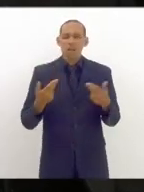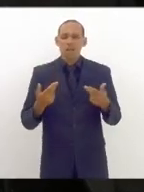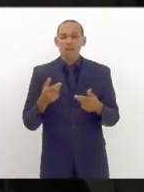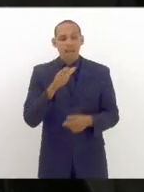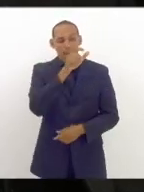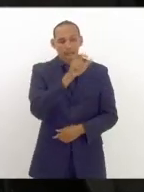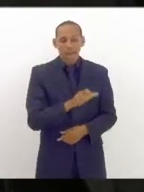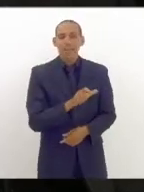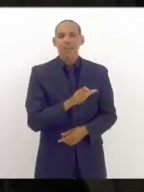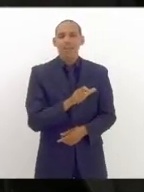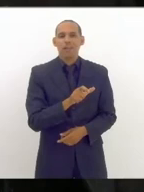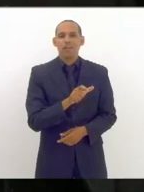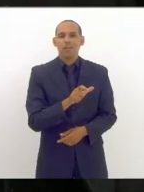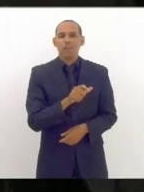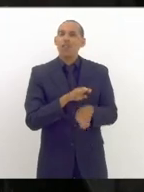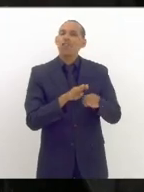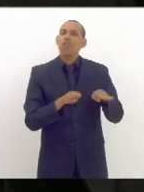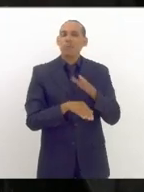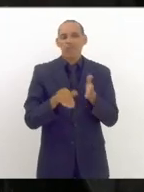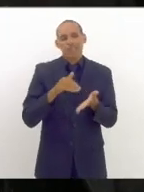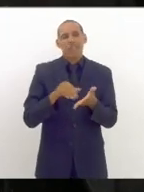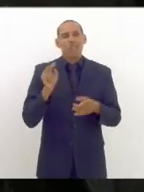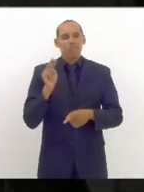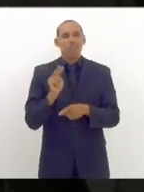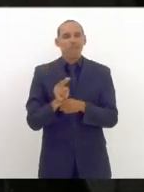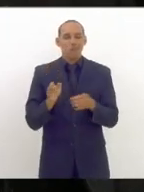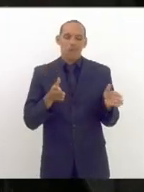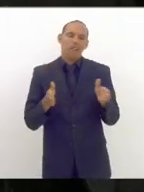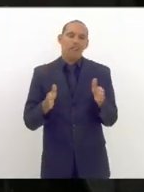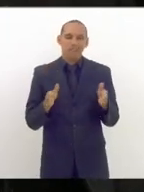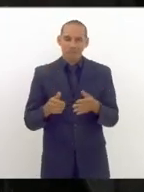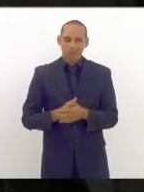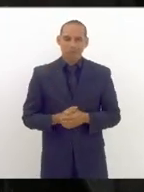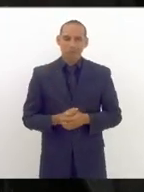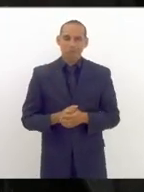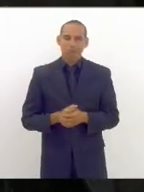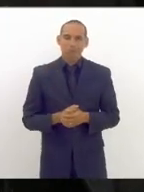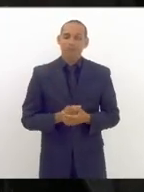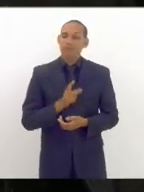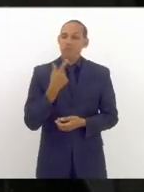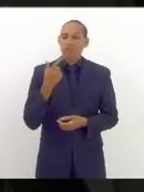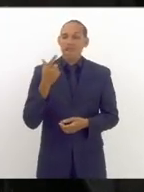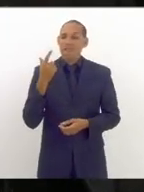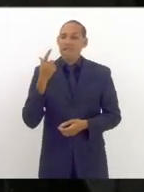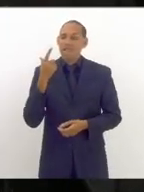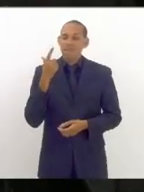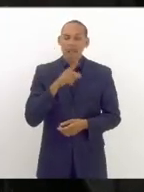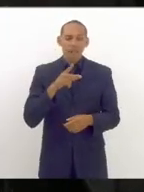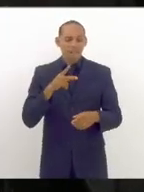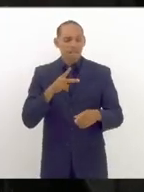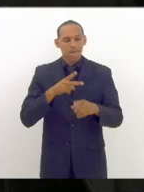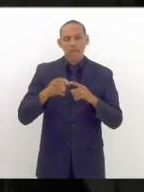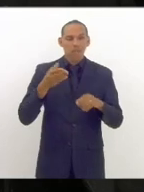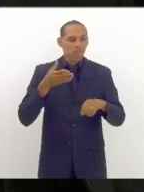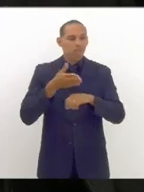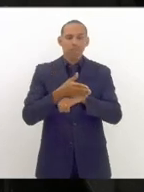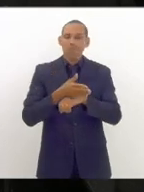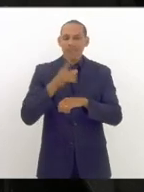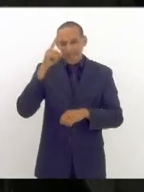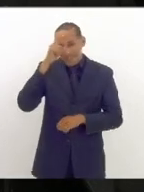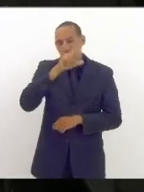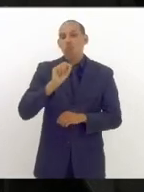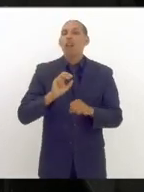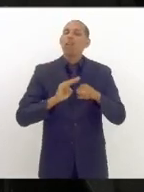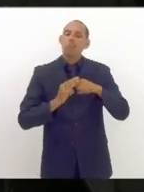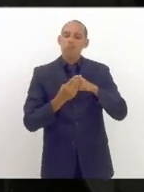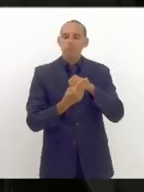fosse meu subsecretário de Vigilância durante esse período. Superamos com muita dificuldade o Zika